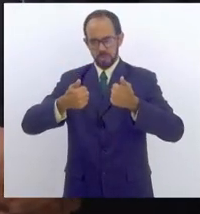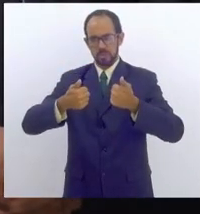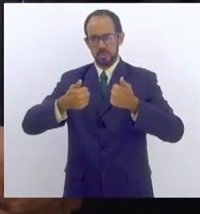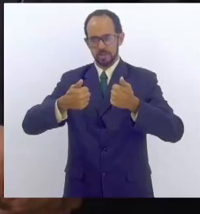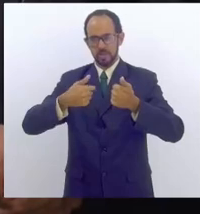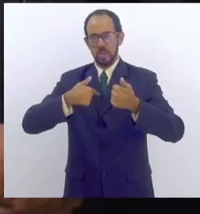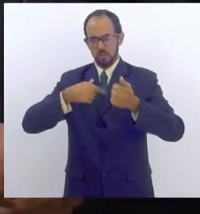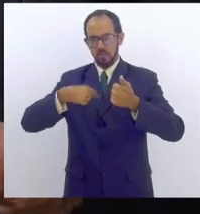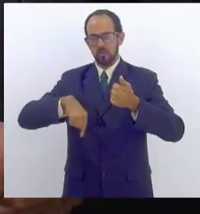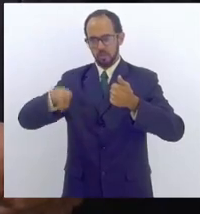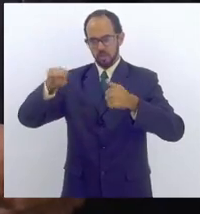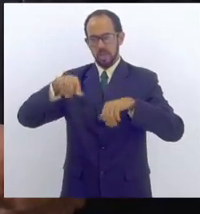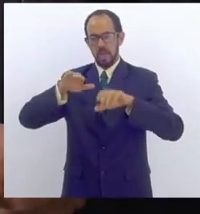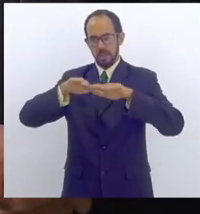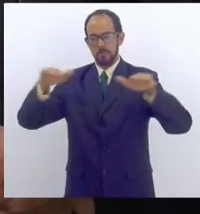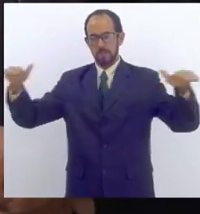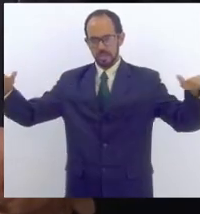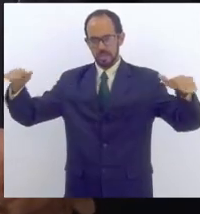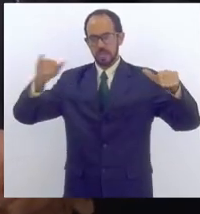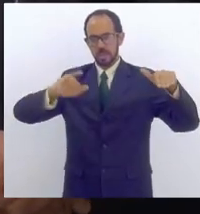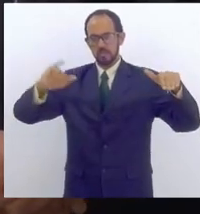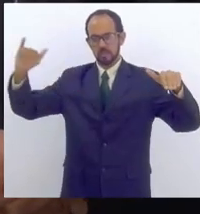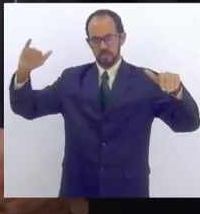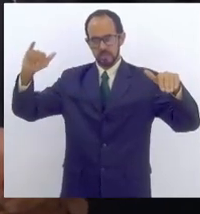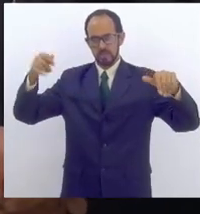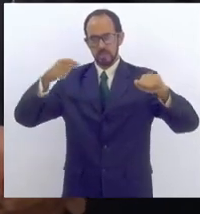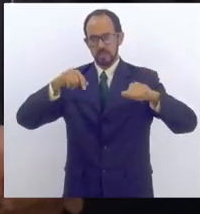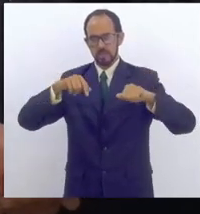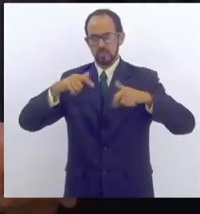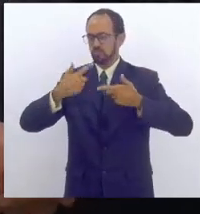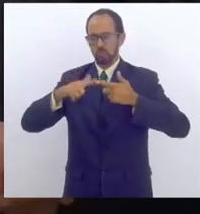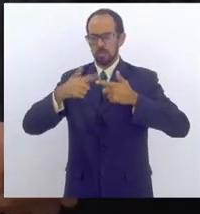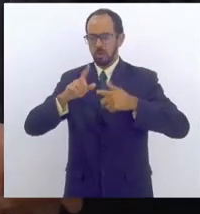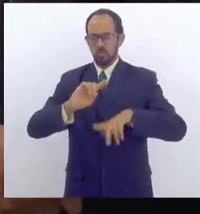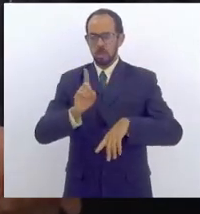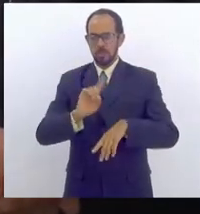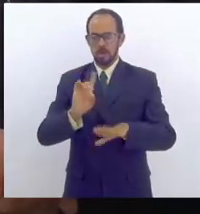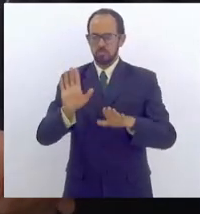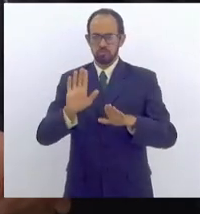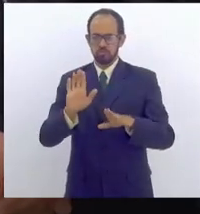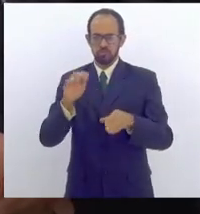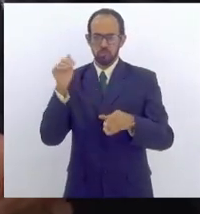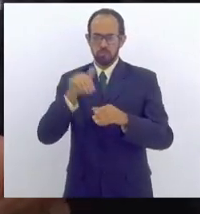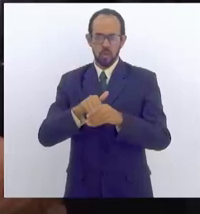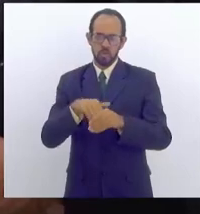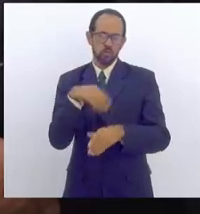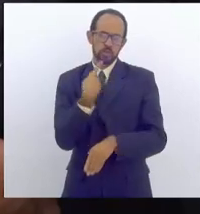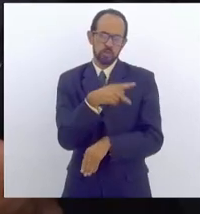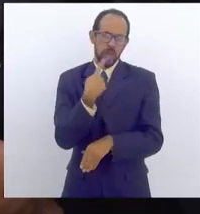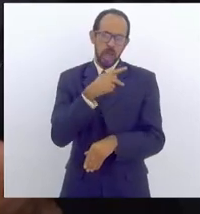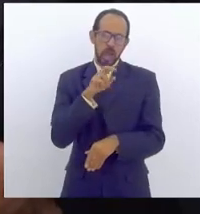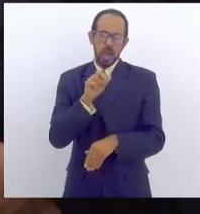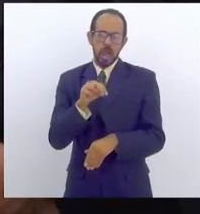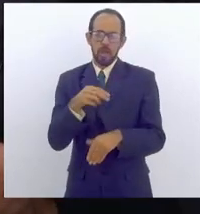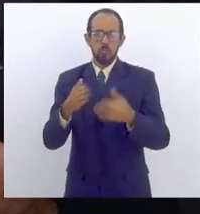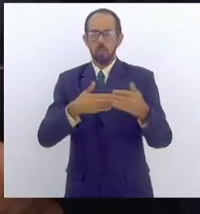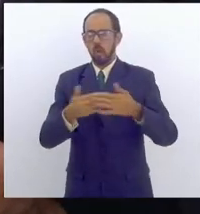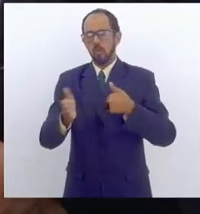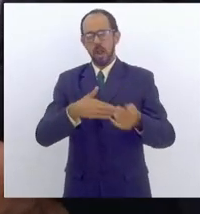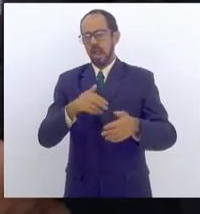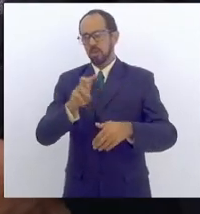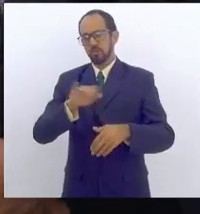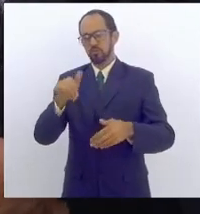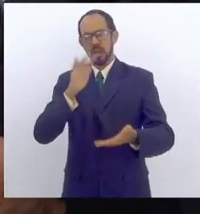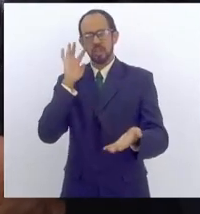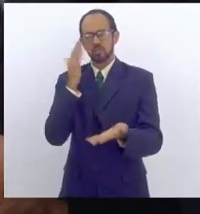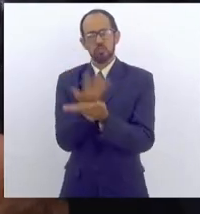mesa, lhe comuniquei, e como não há problema para ela, não, nem o voto dela, qualquer que seja, vai decidir